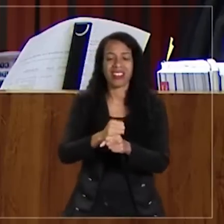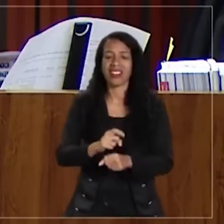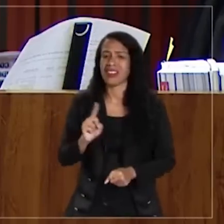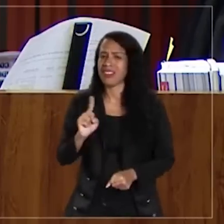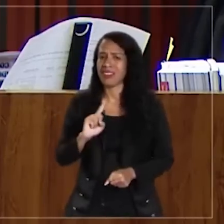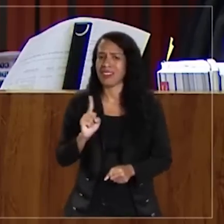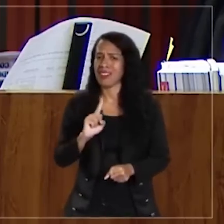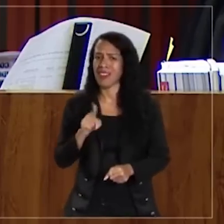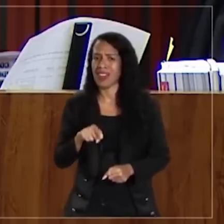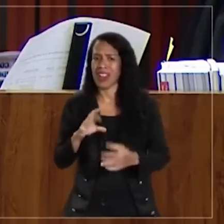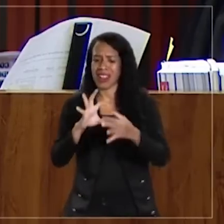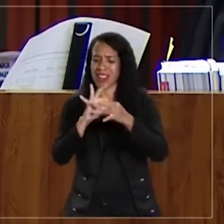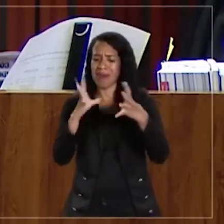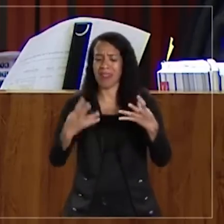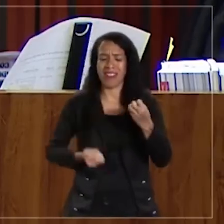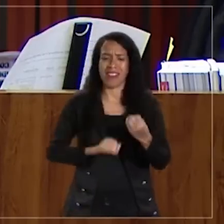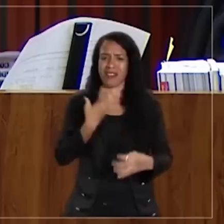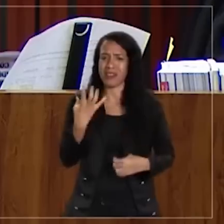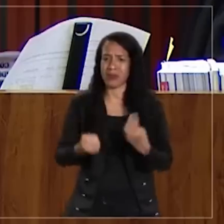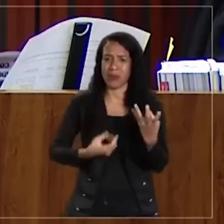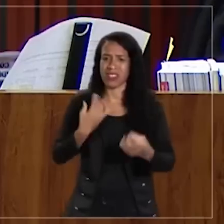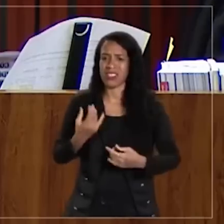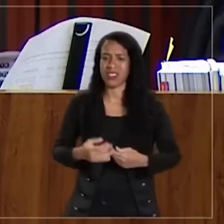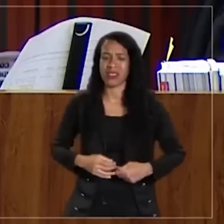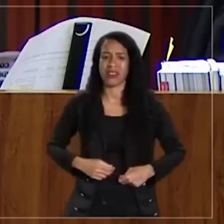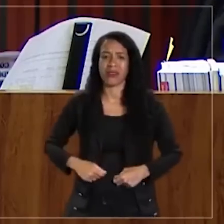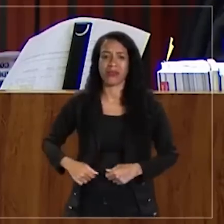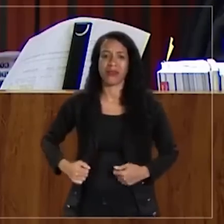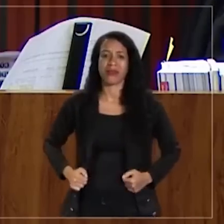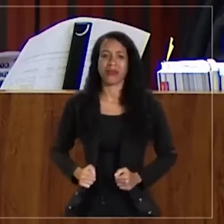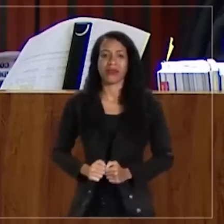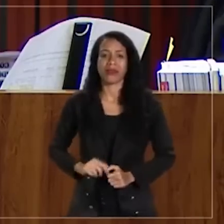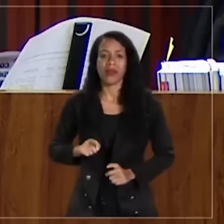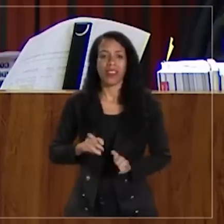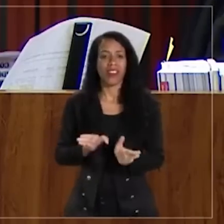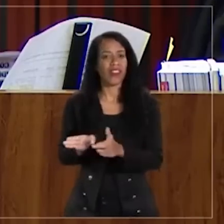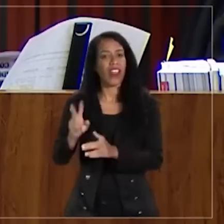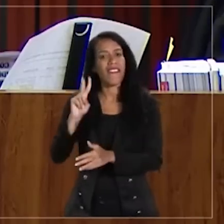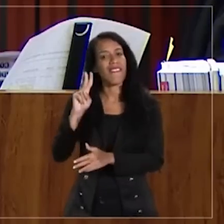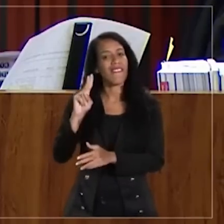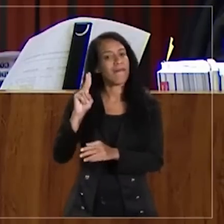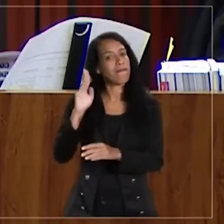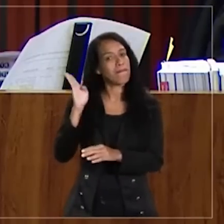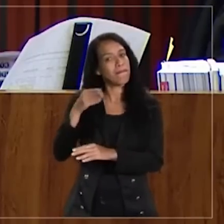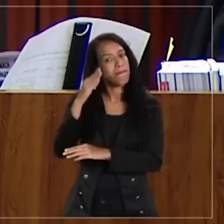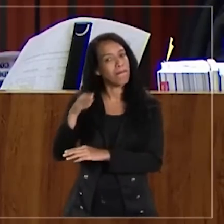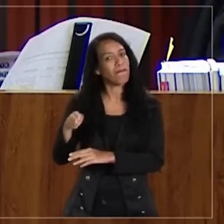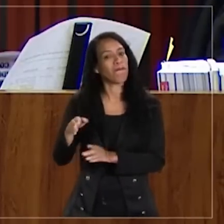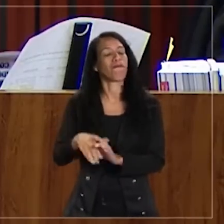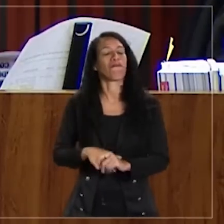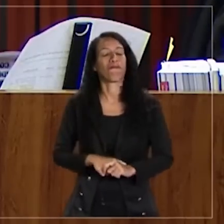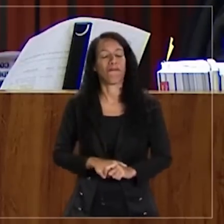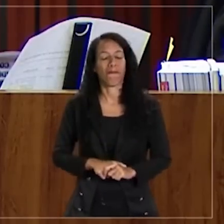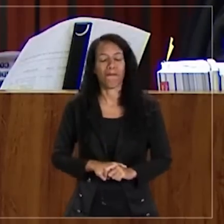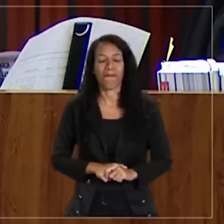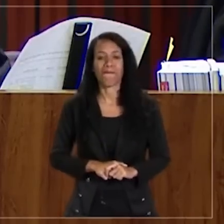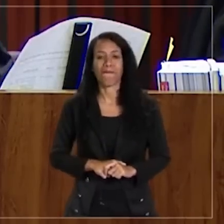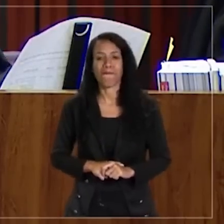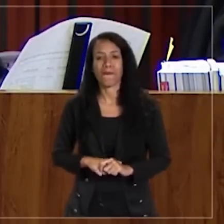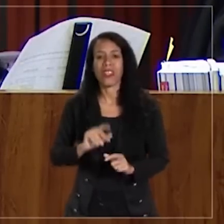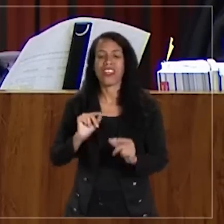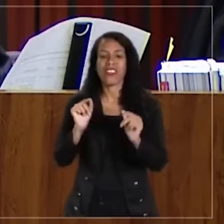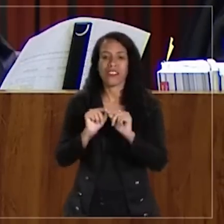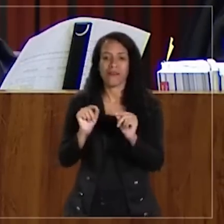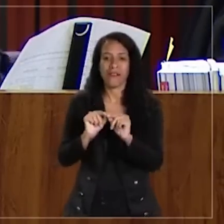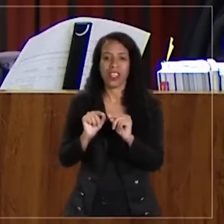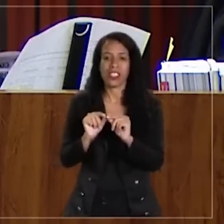não é exercício de liberdade de expressão. Isso é conduta vedada. E, ao